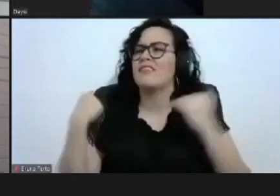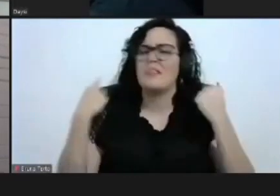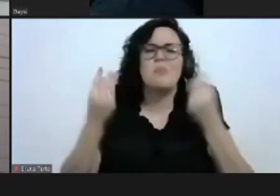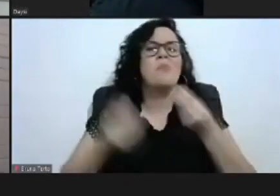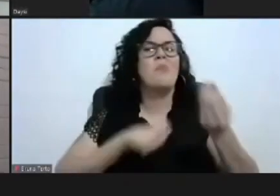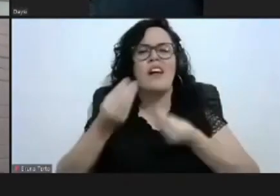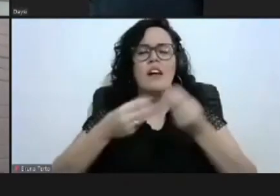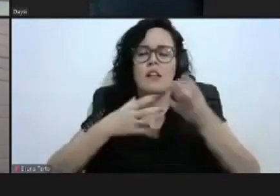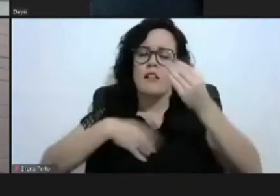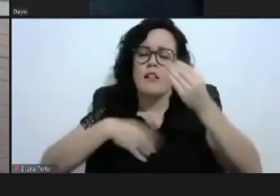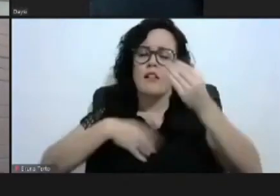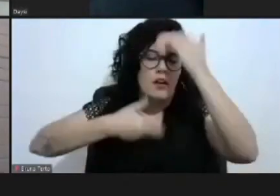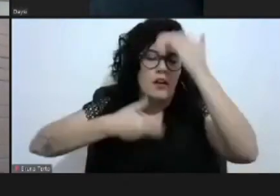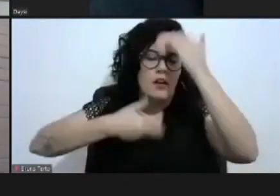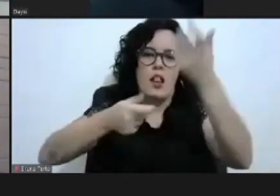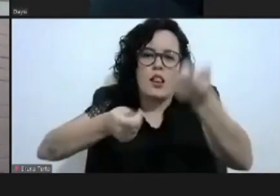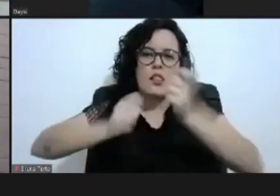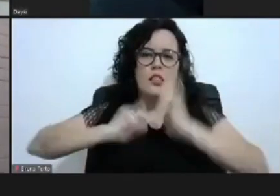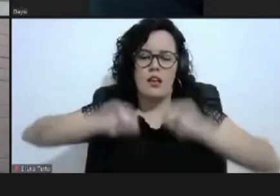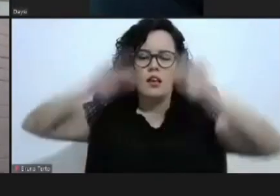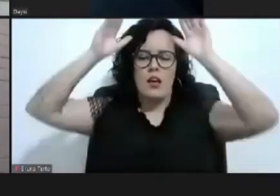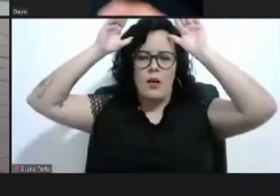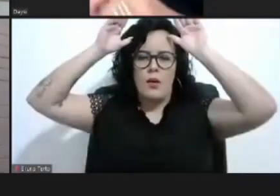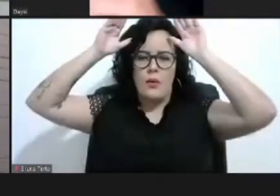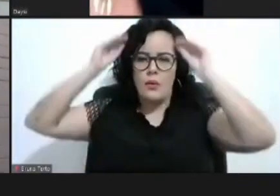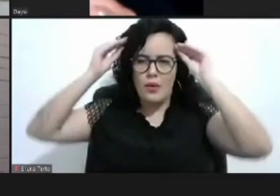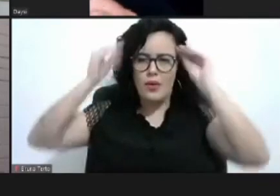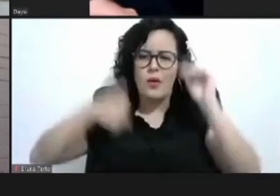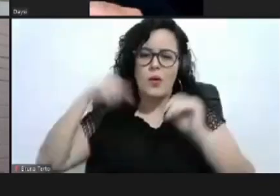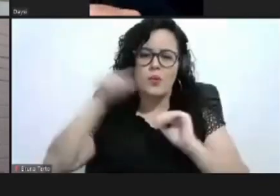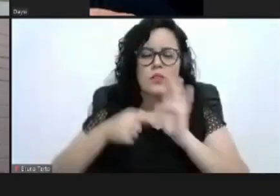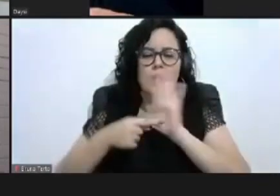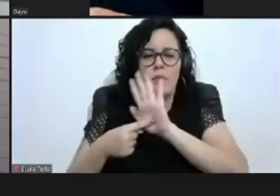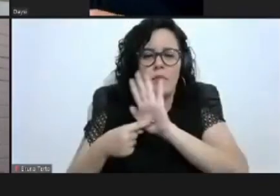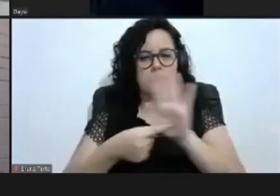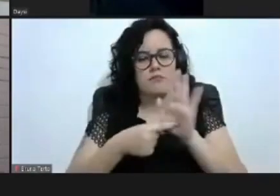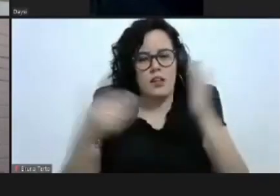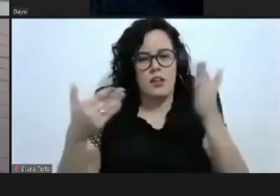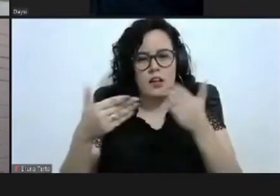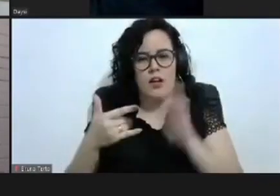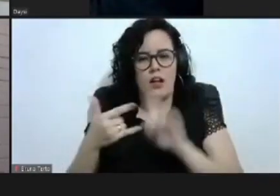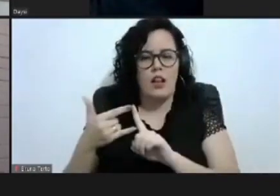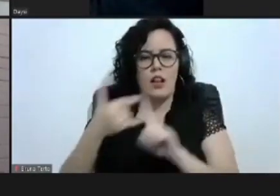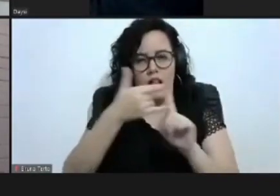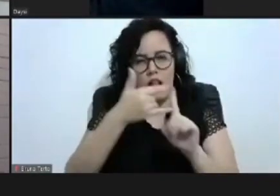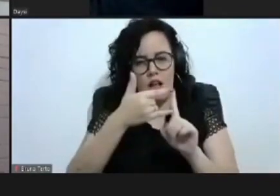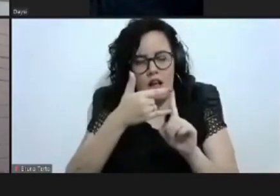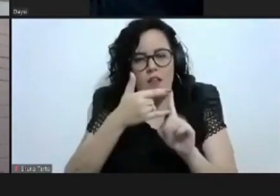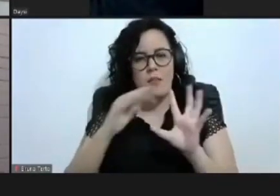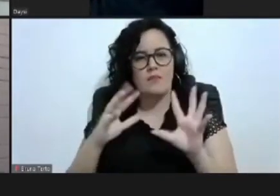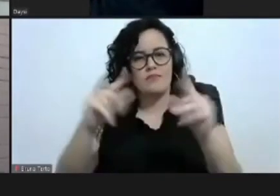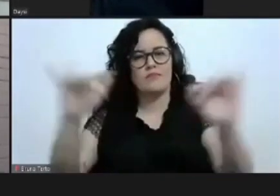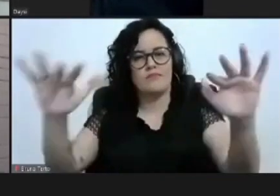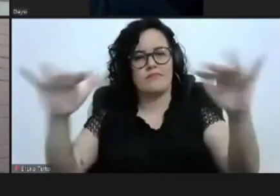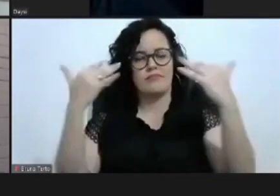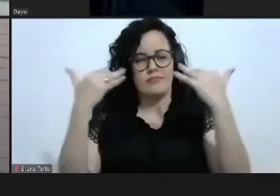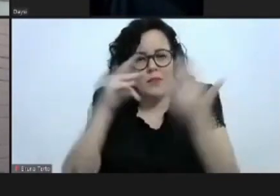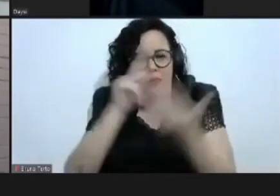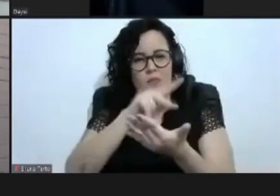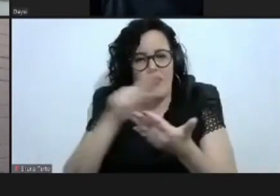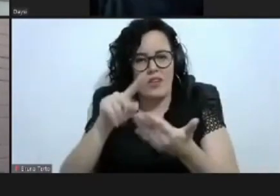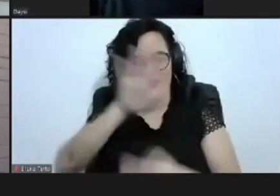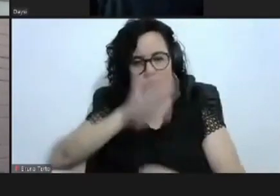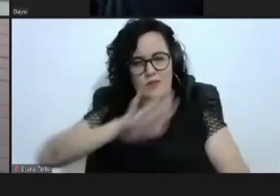estar respirando, por eu poder estar fazendo, apresentando essa live nesse instante para todas as professoras e professores de São